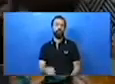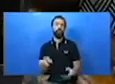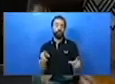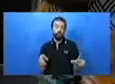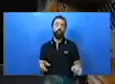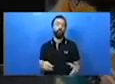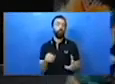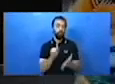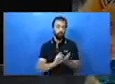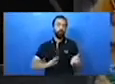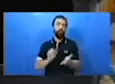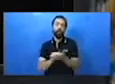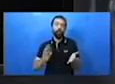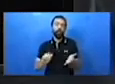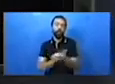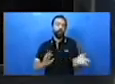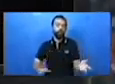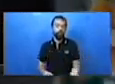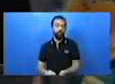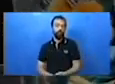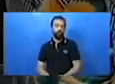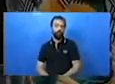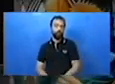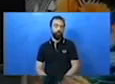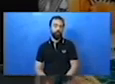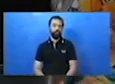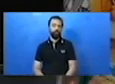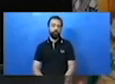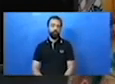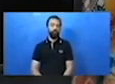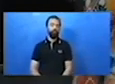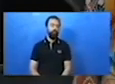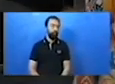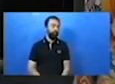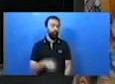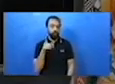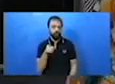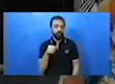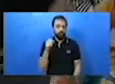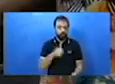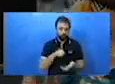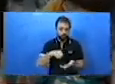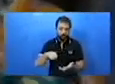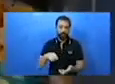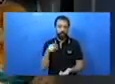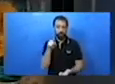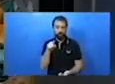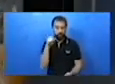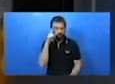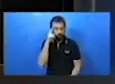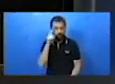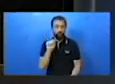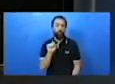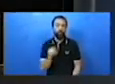Mesma atividade. Deixe registrado como você pensou e escreva a quantidade de palitos. Isso aqui não precisa nem